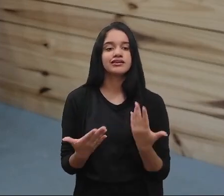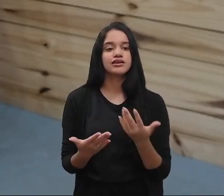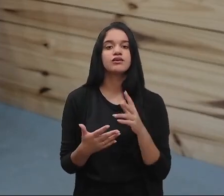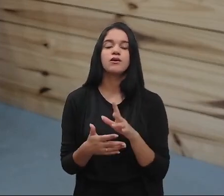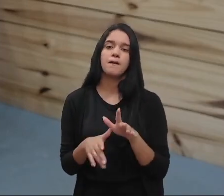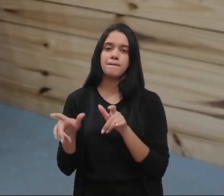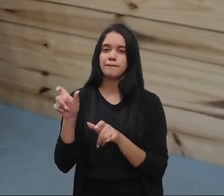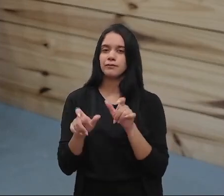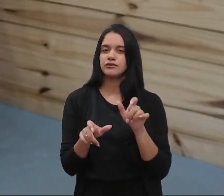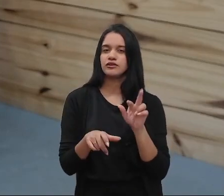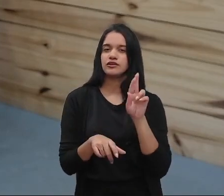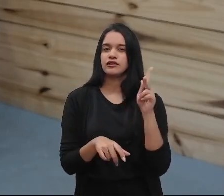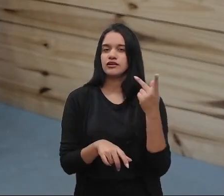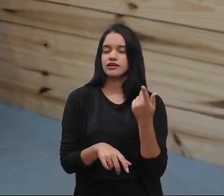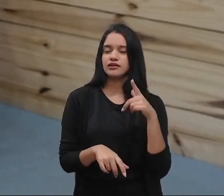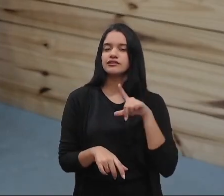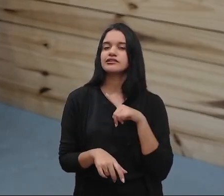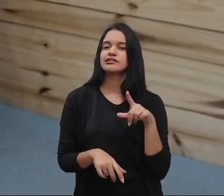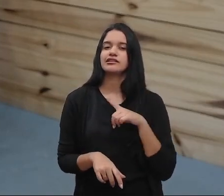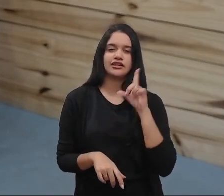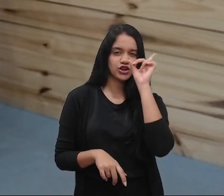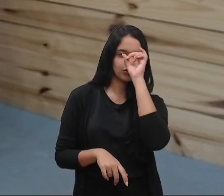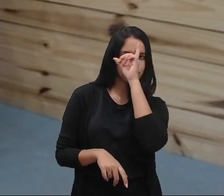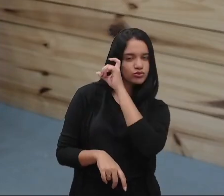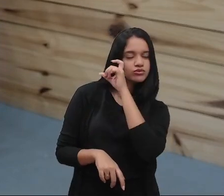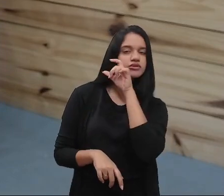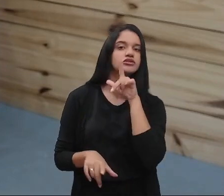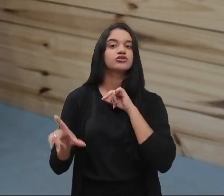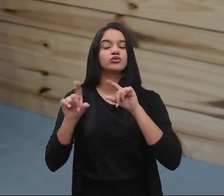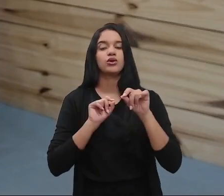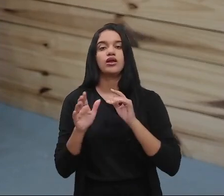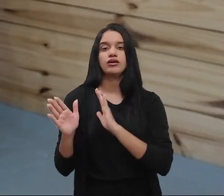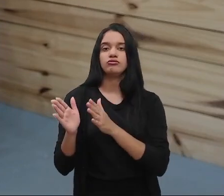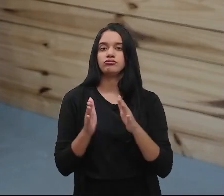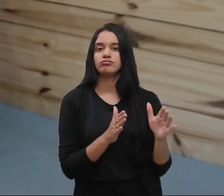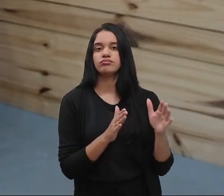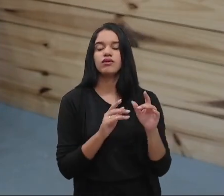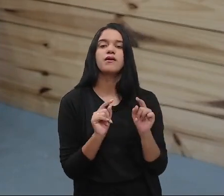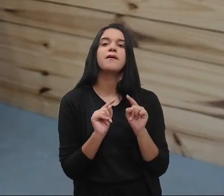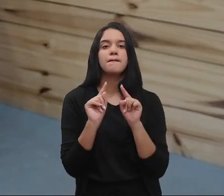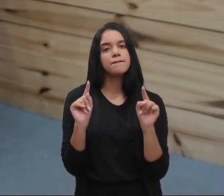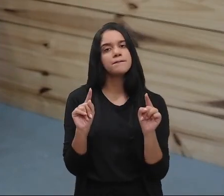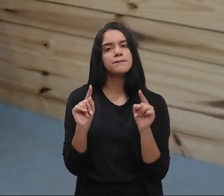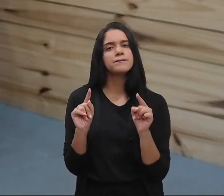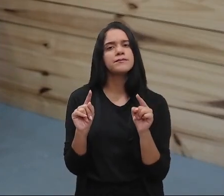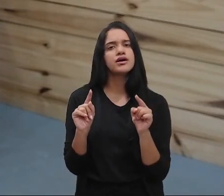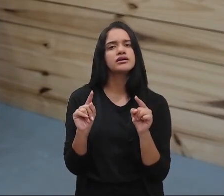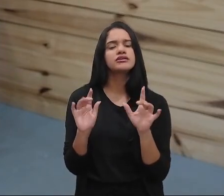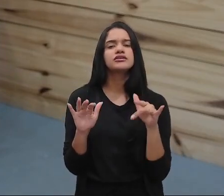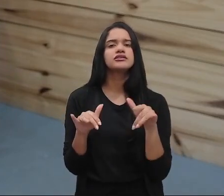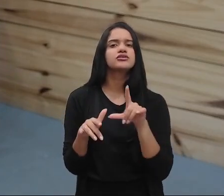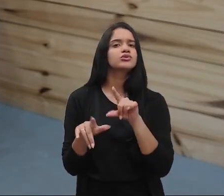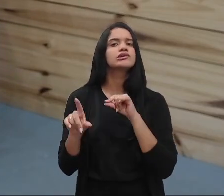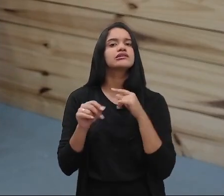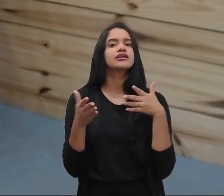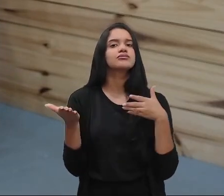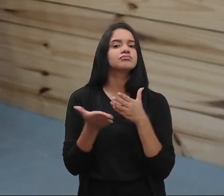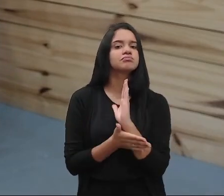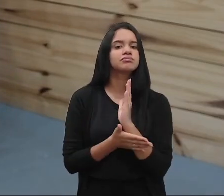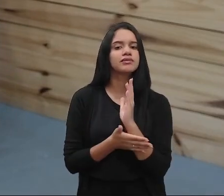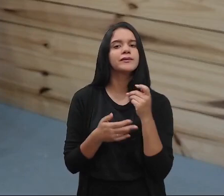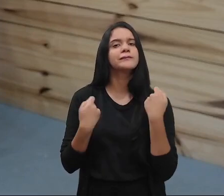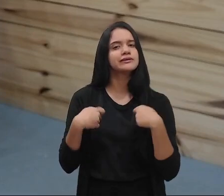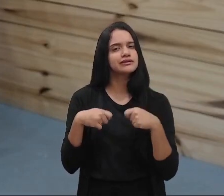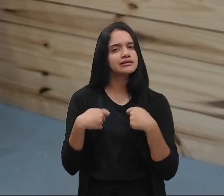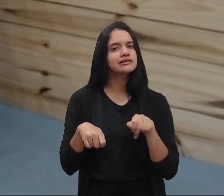tem essa dificuldade, né? A gente tem a celeridade do processo, a necessidade da contratação, mas e o candidato que não passou? Ele precisa de um